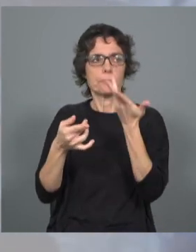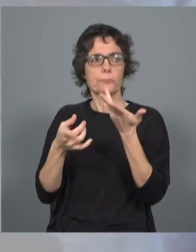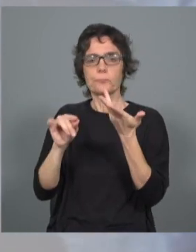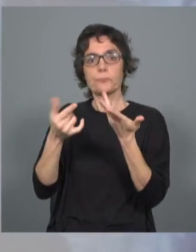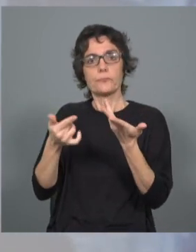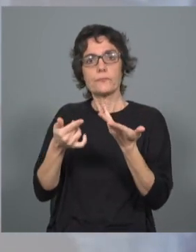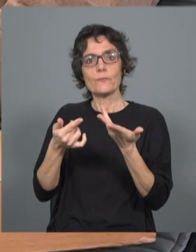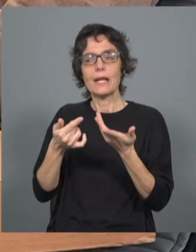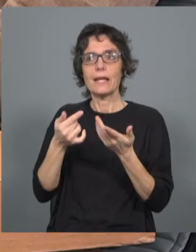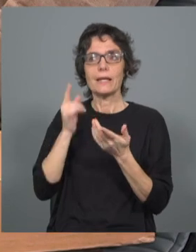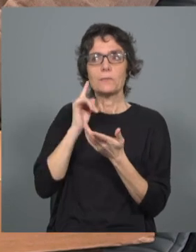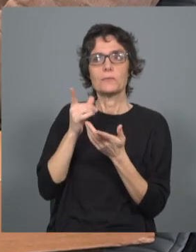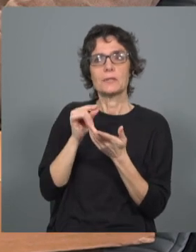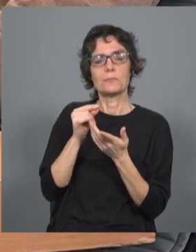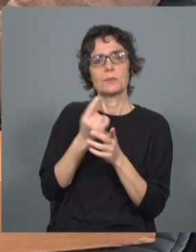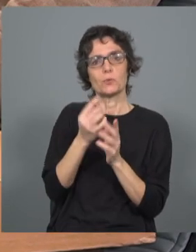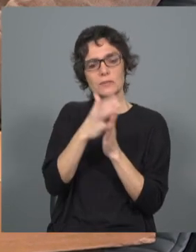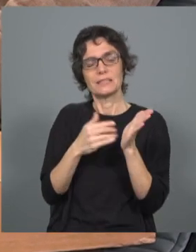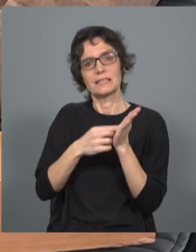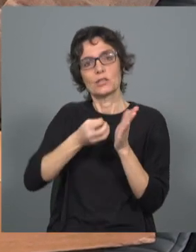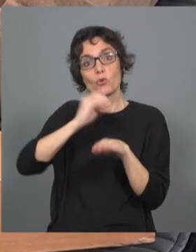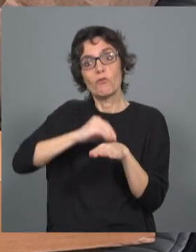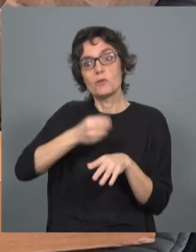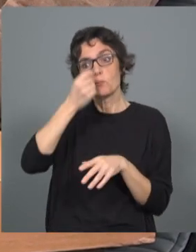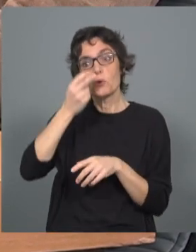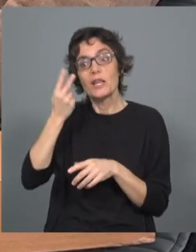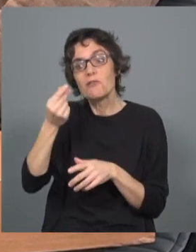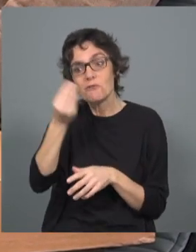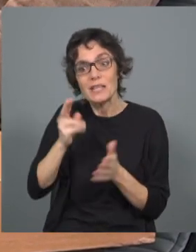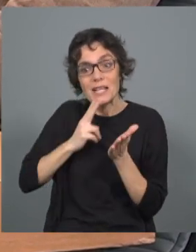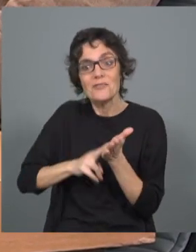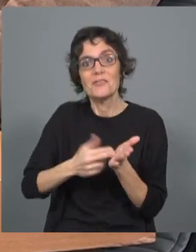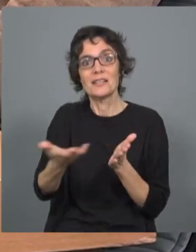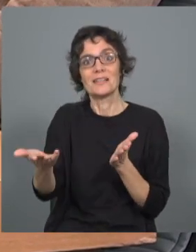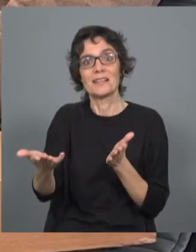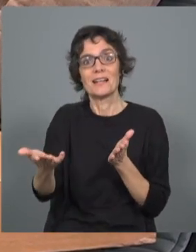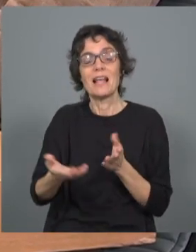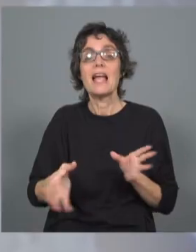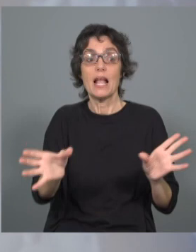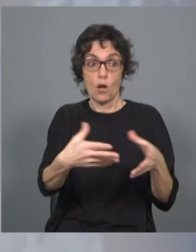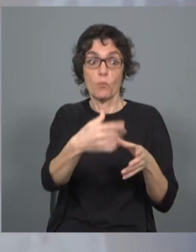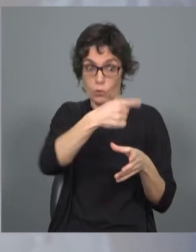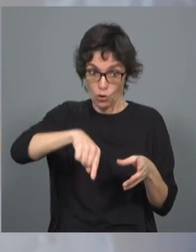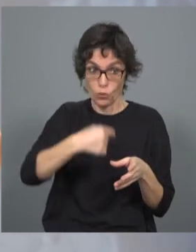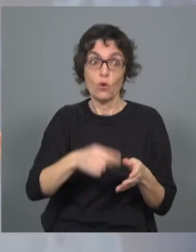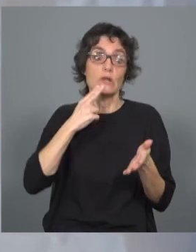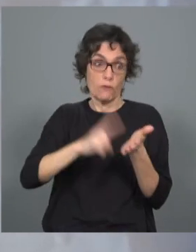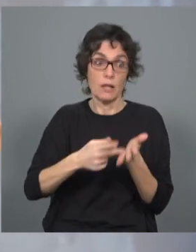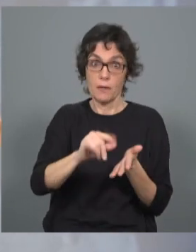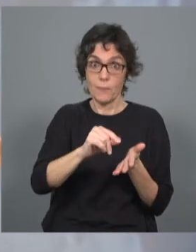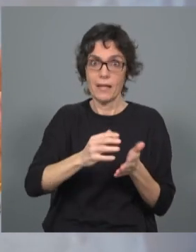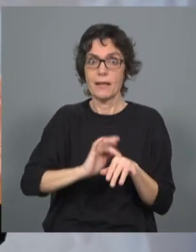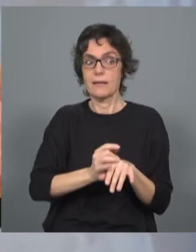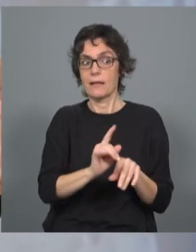pessoas concretas. Agora, da mesma maneira que a nossa história é concreta, as comunidades onde nós estamos também são concretas e há diferentes